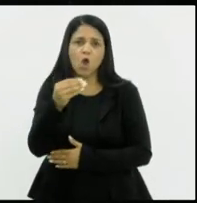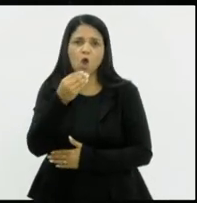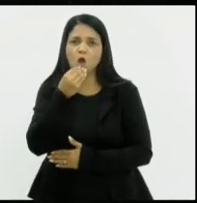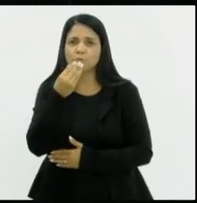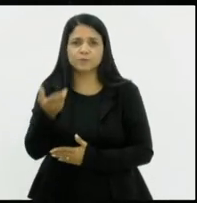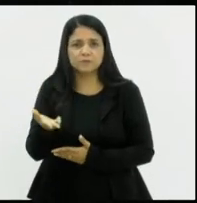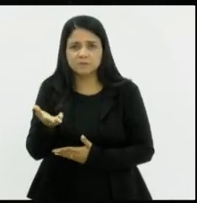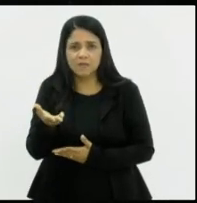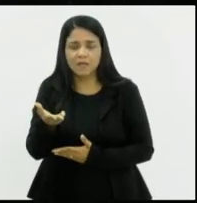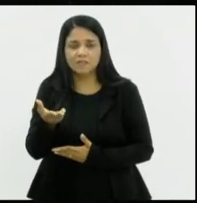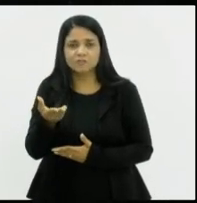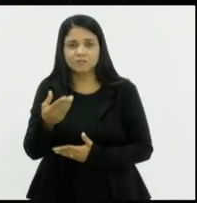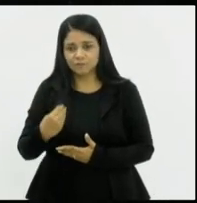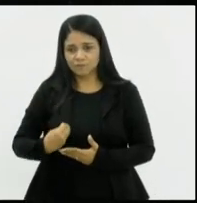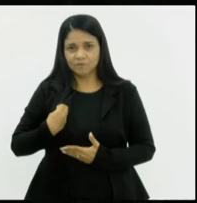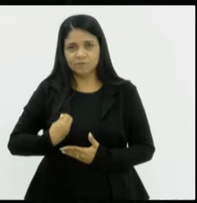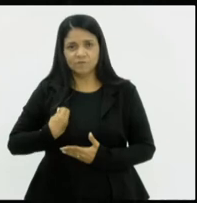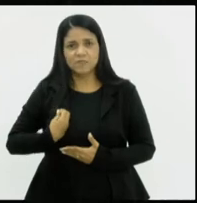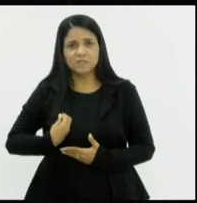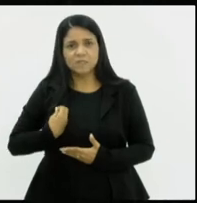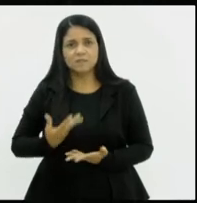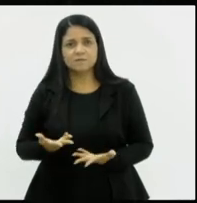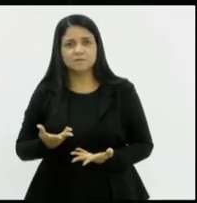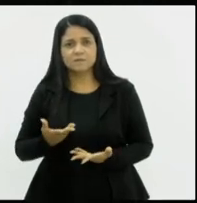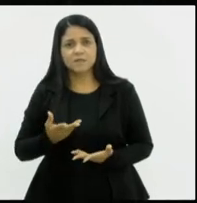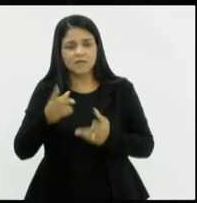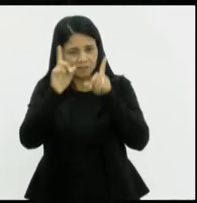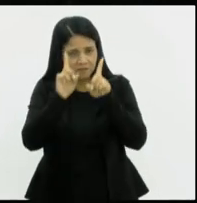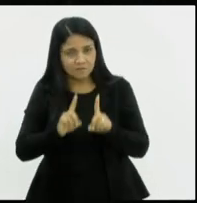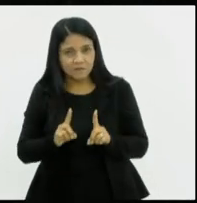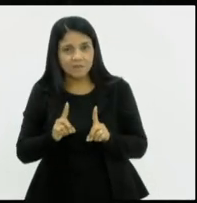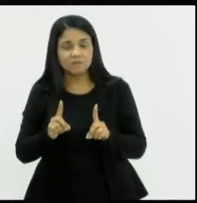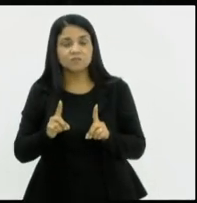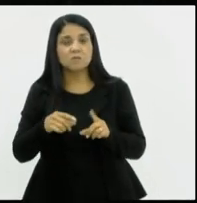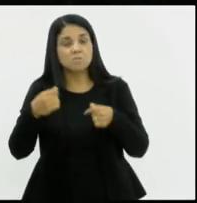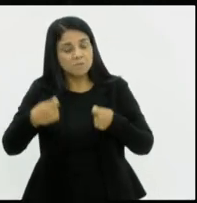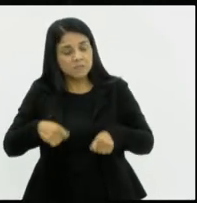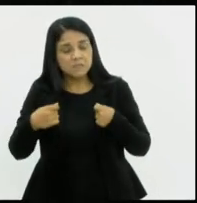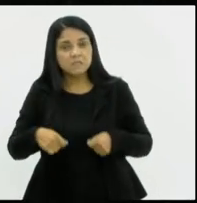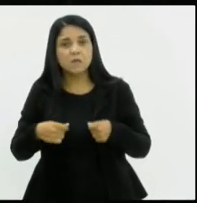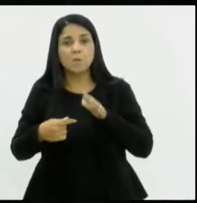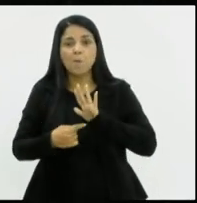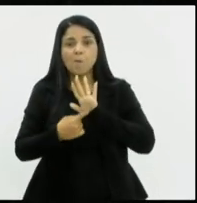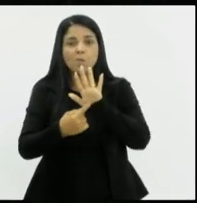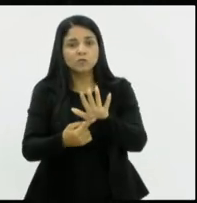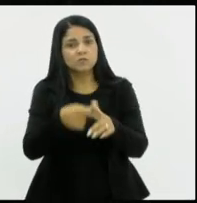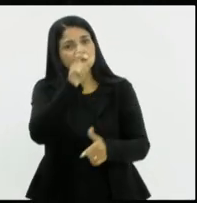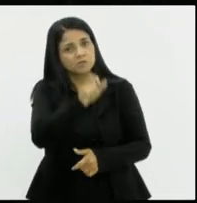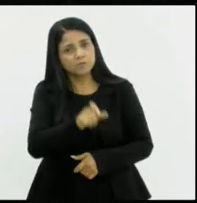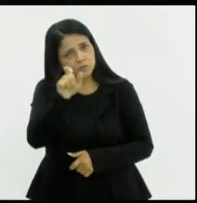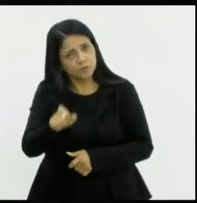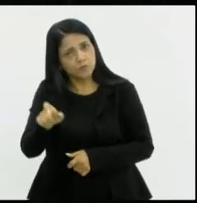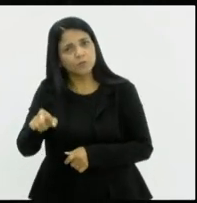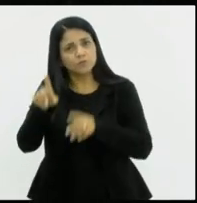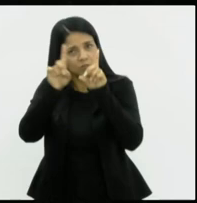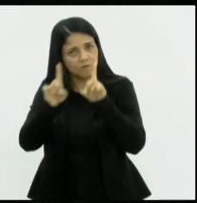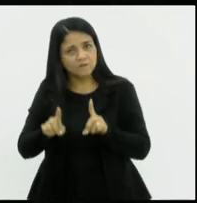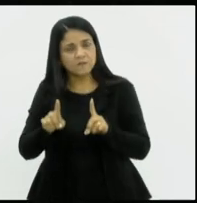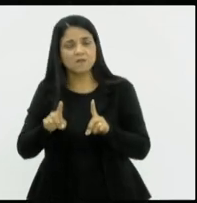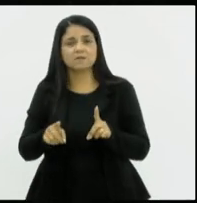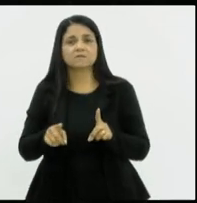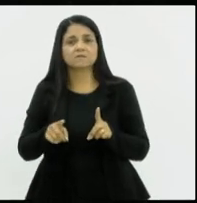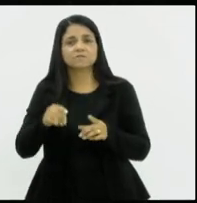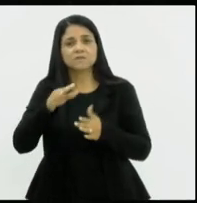para essas pessoas. E nós temos que tirar da invisibilidade essas pessoas. Eu agradeço